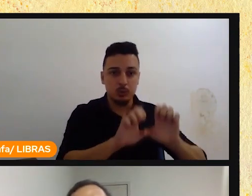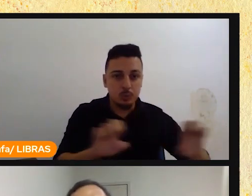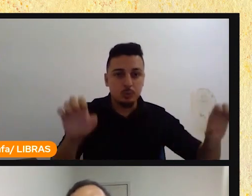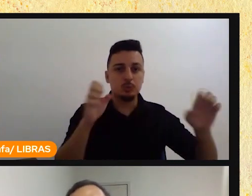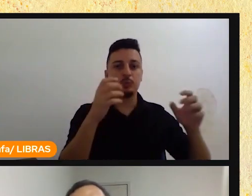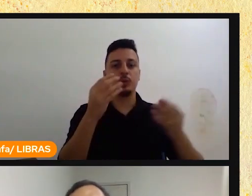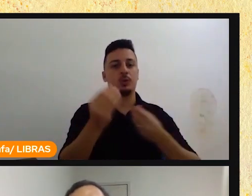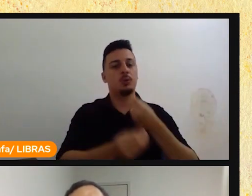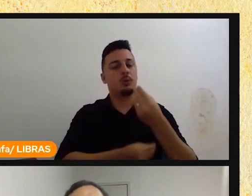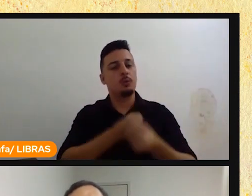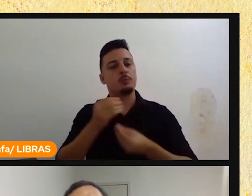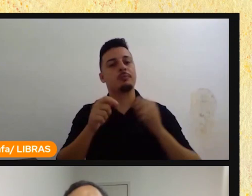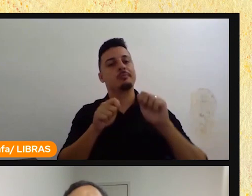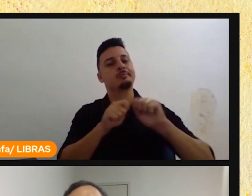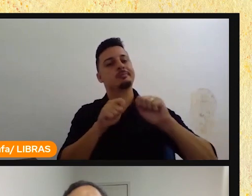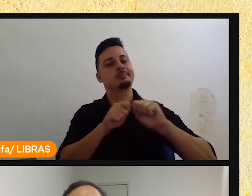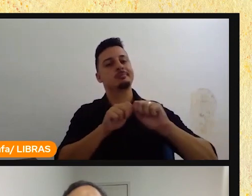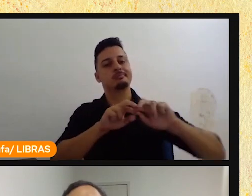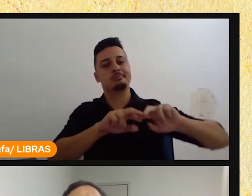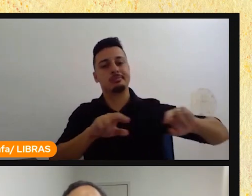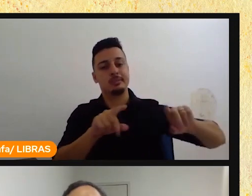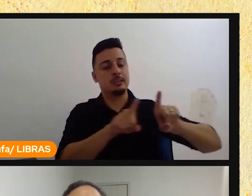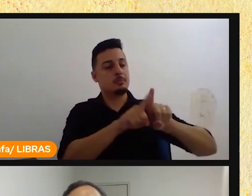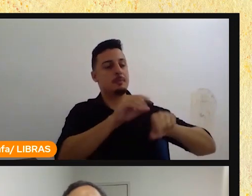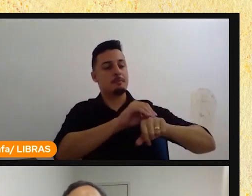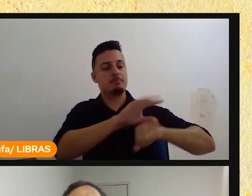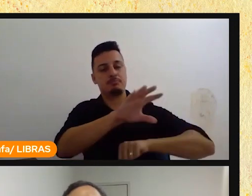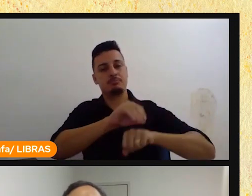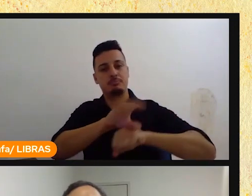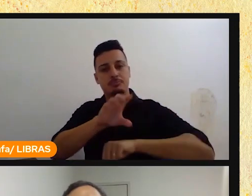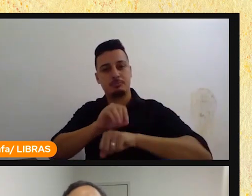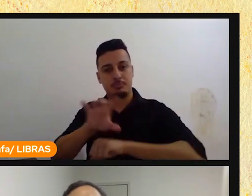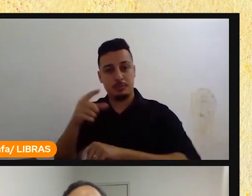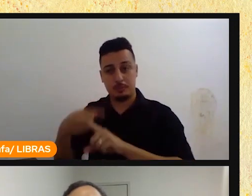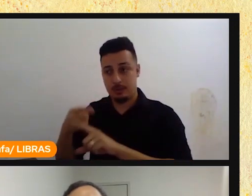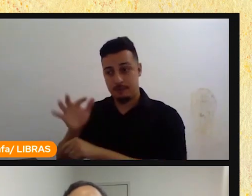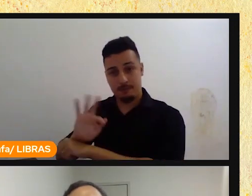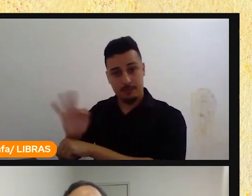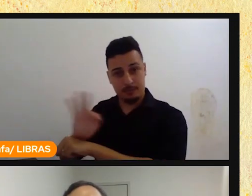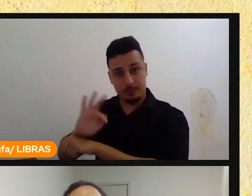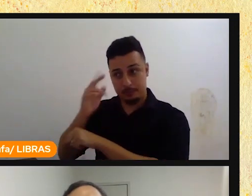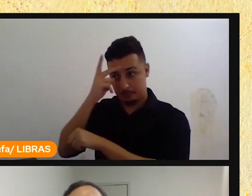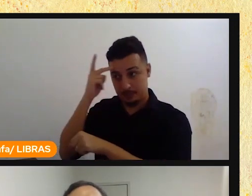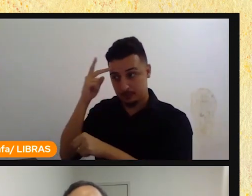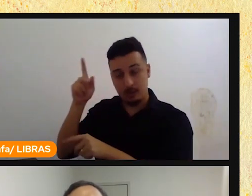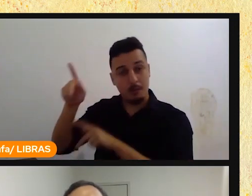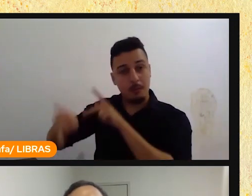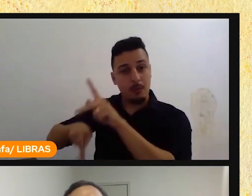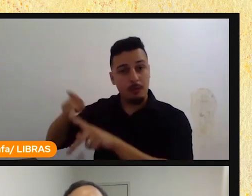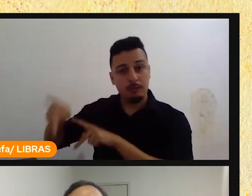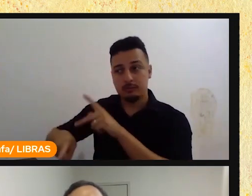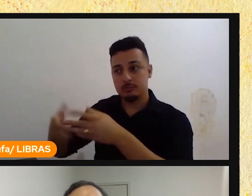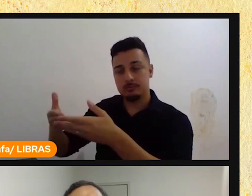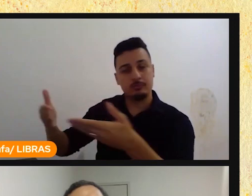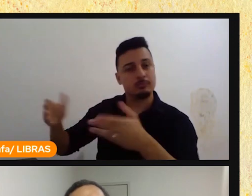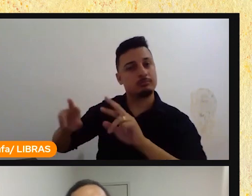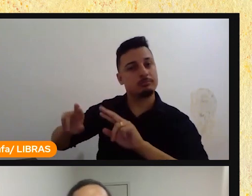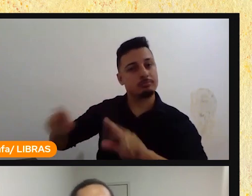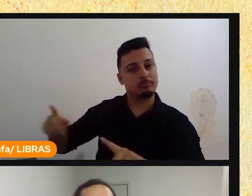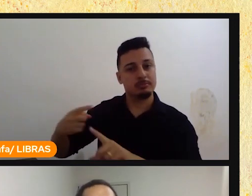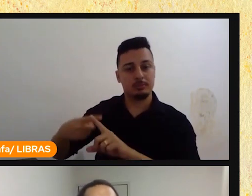de produção e também depois distribuição, porque são filmes para públicos diferentes. O filme do Marão, o público-alvo